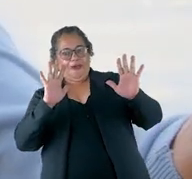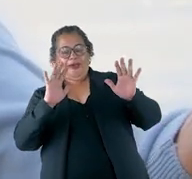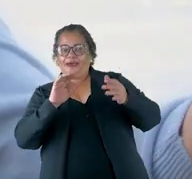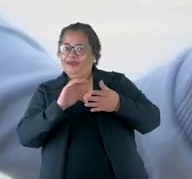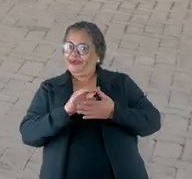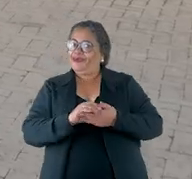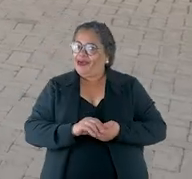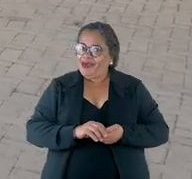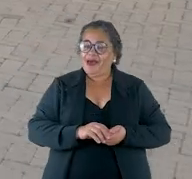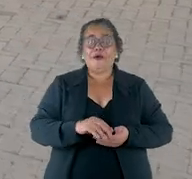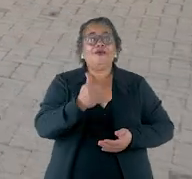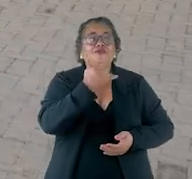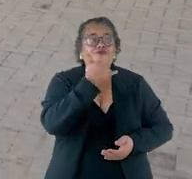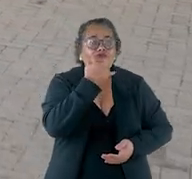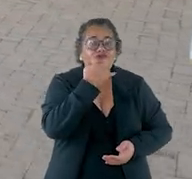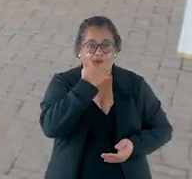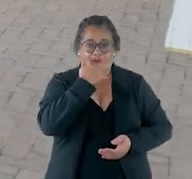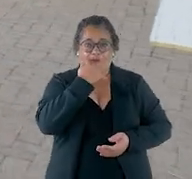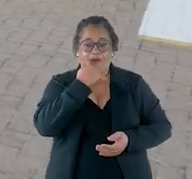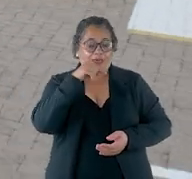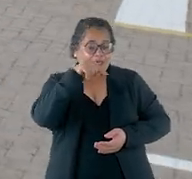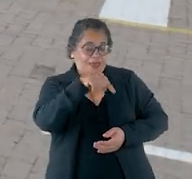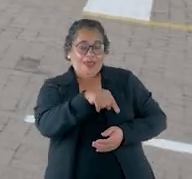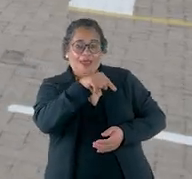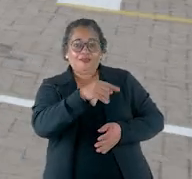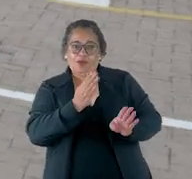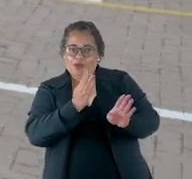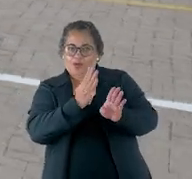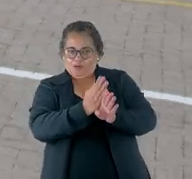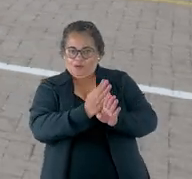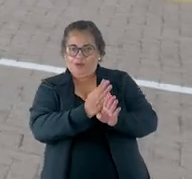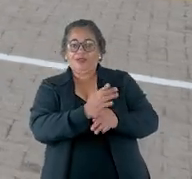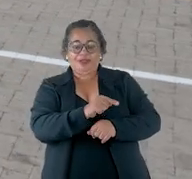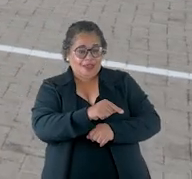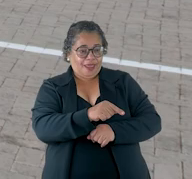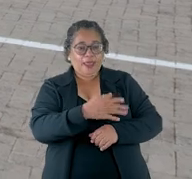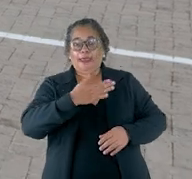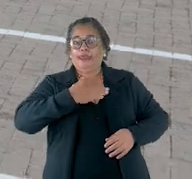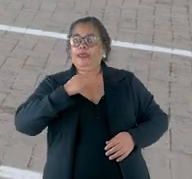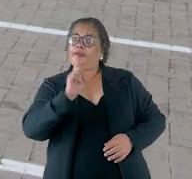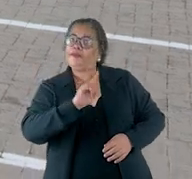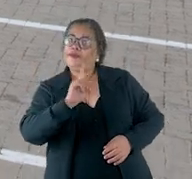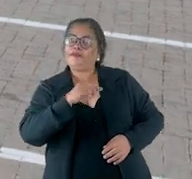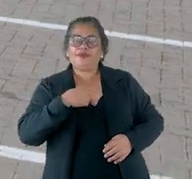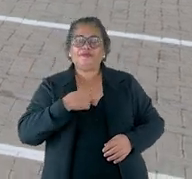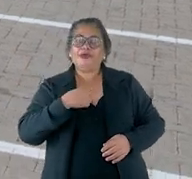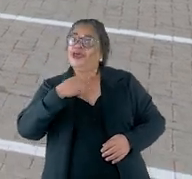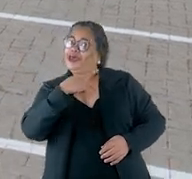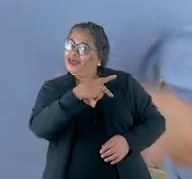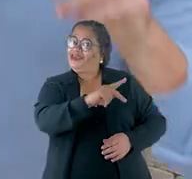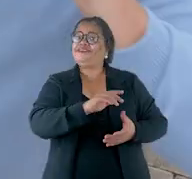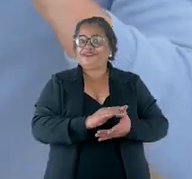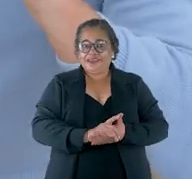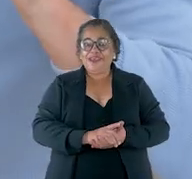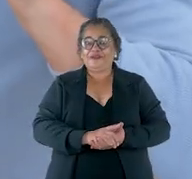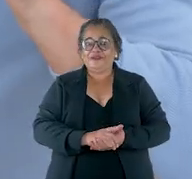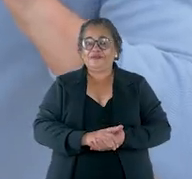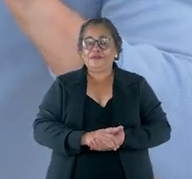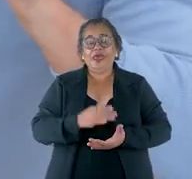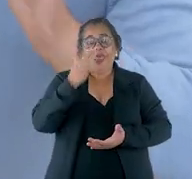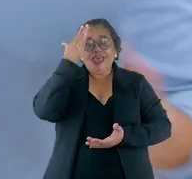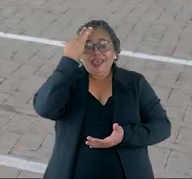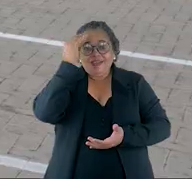Opa! Antes de tudo, eu queria pedir desculpas. Esse unicórnio aqui que eu encontrei, ele não é meu, não. É